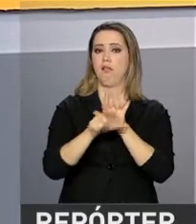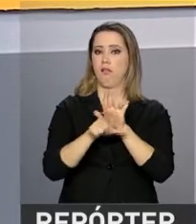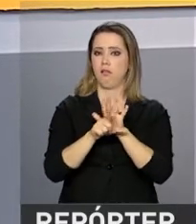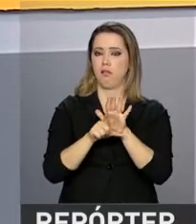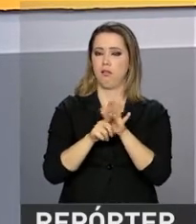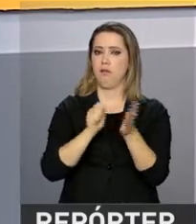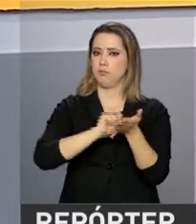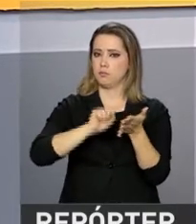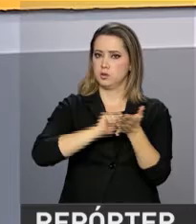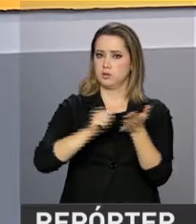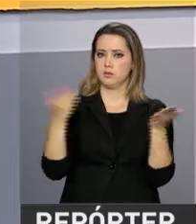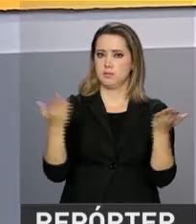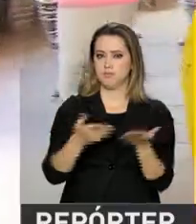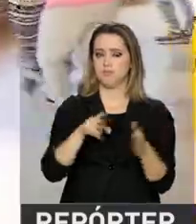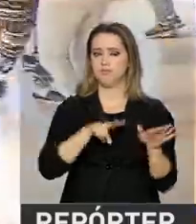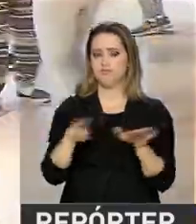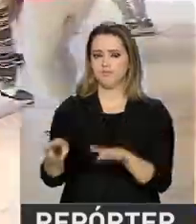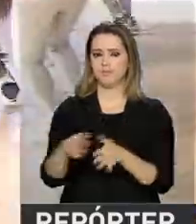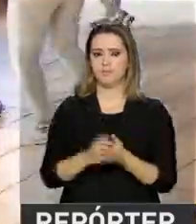temer nesta semana